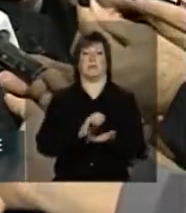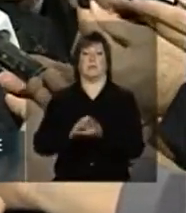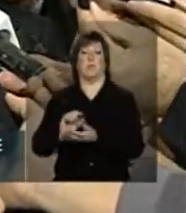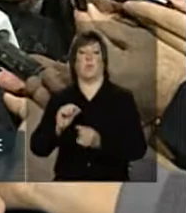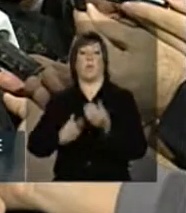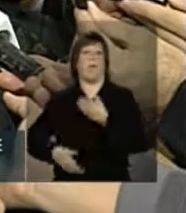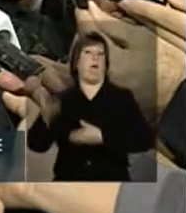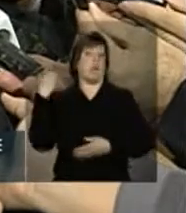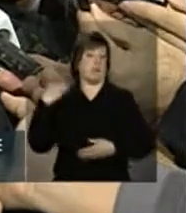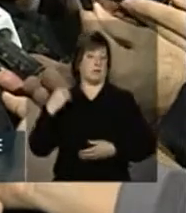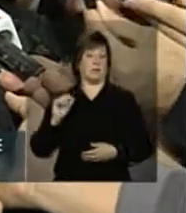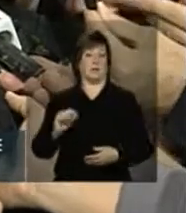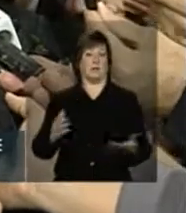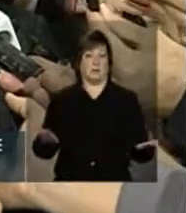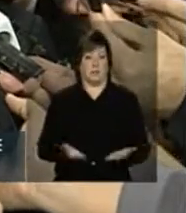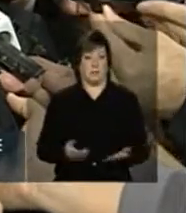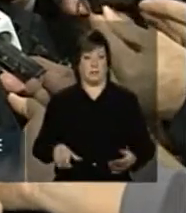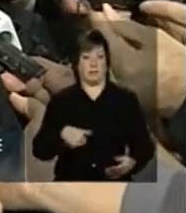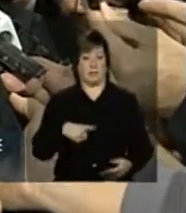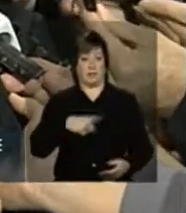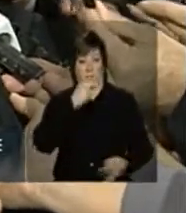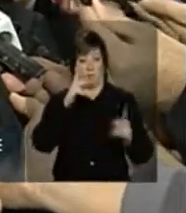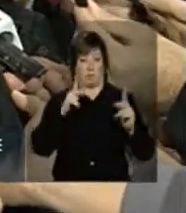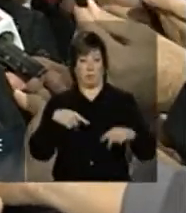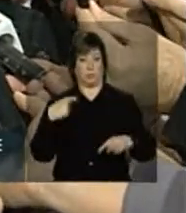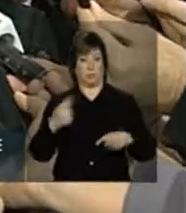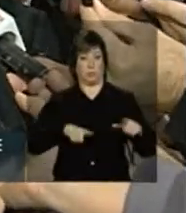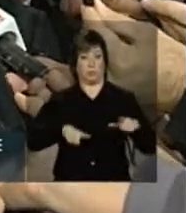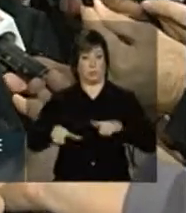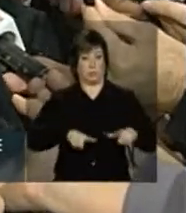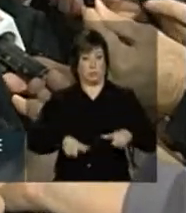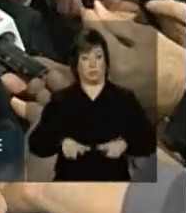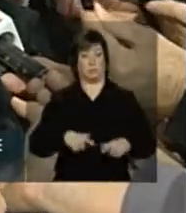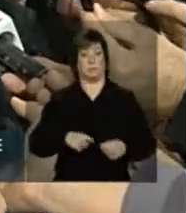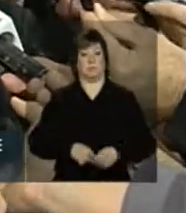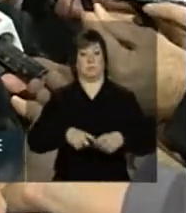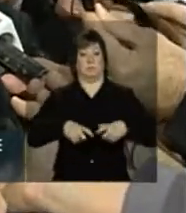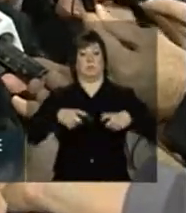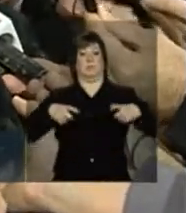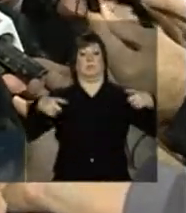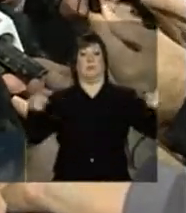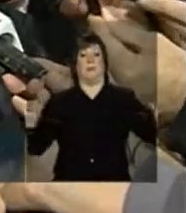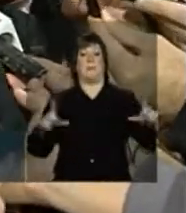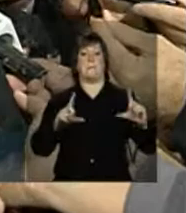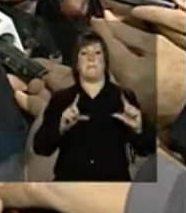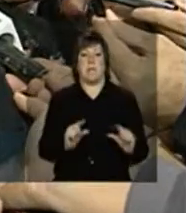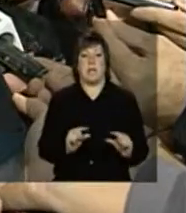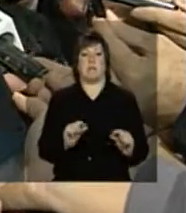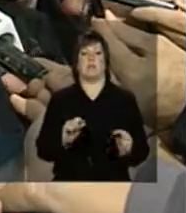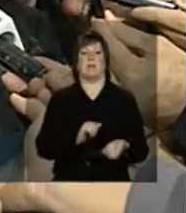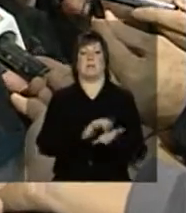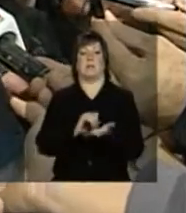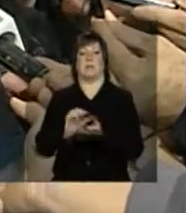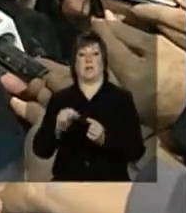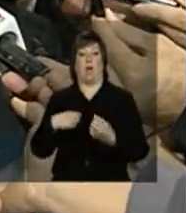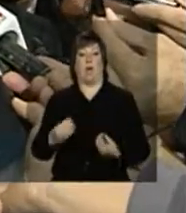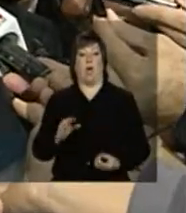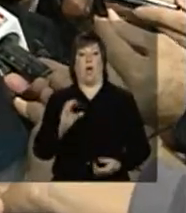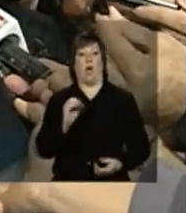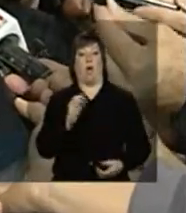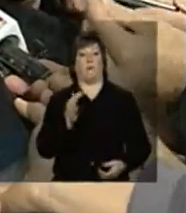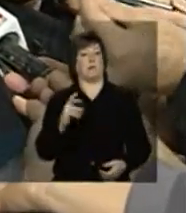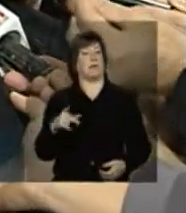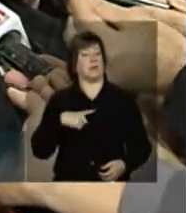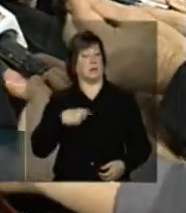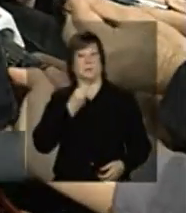empregos do que a população economicamente ativa, ou seja, cresce menos a demanda por emprego do que a oferta. Então, é uma